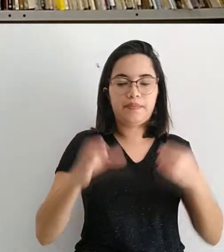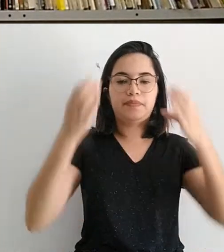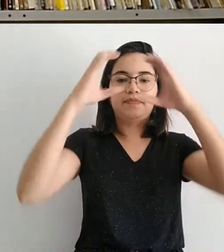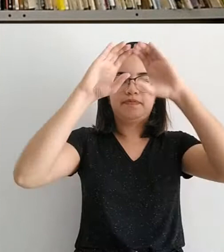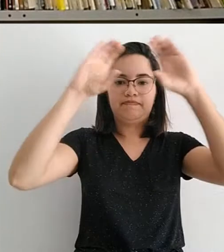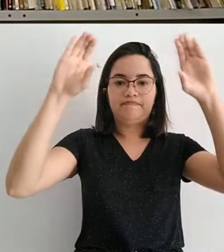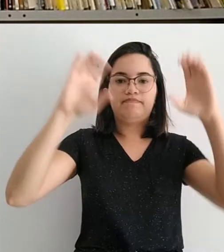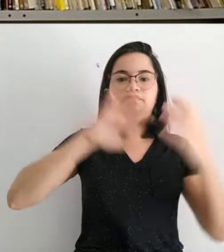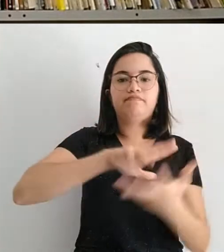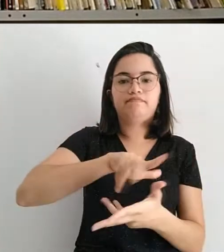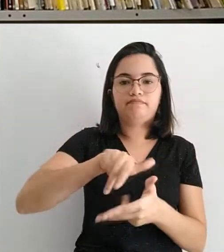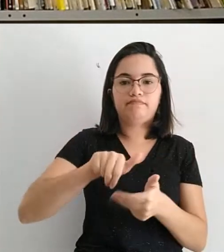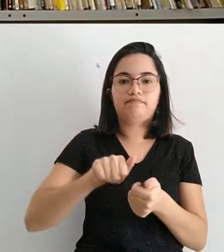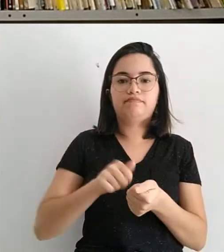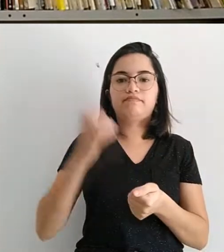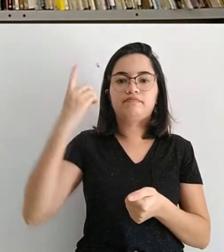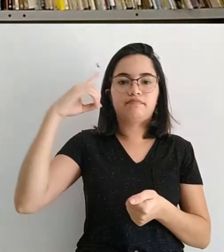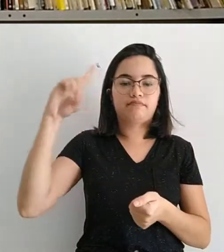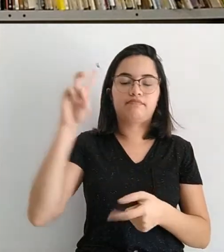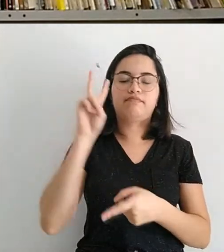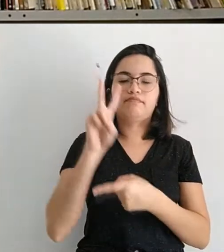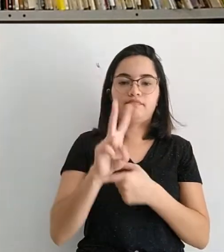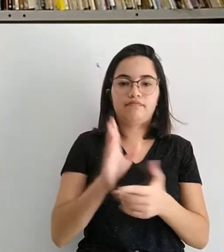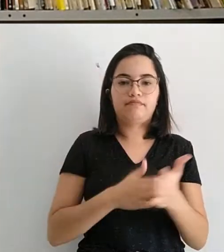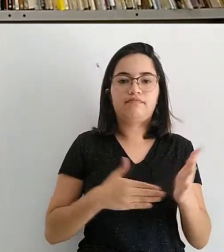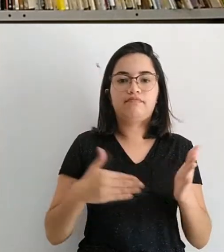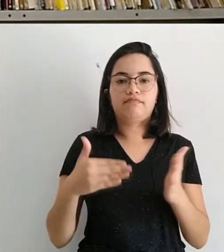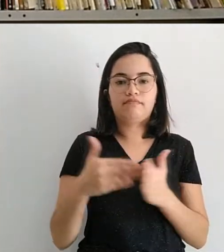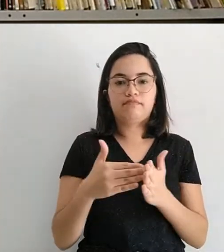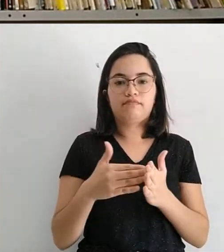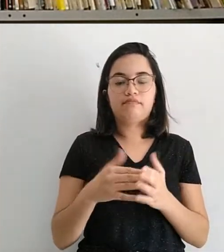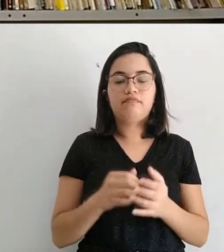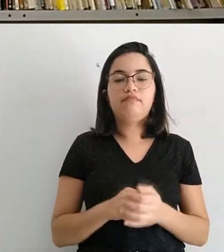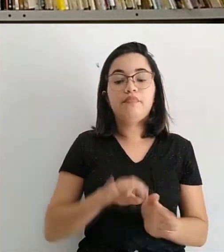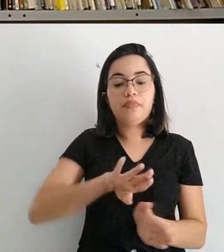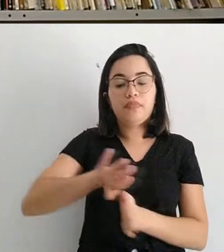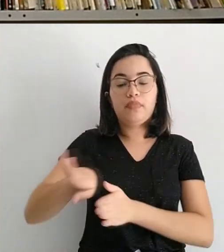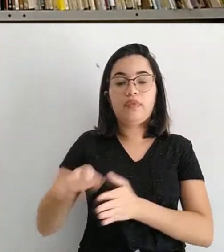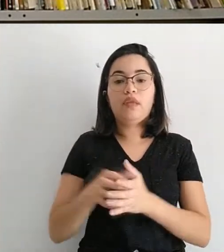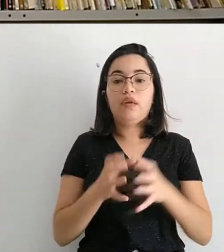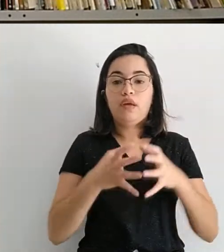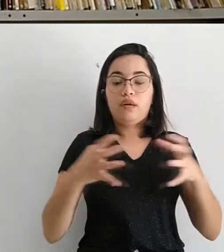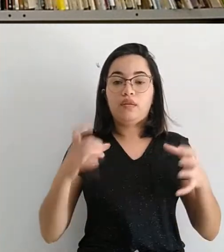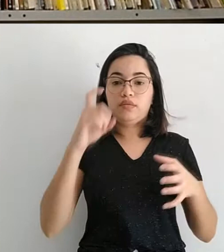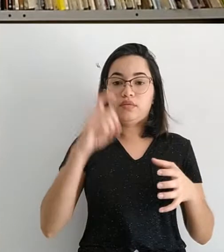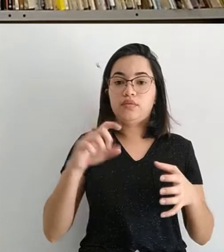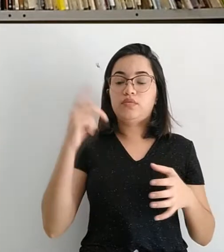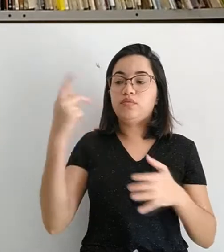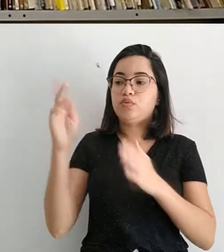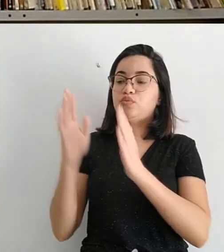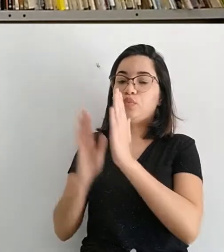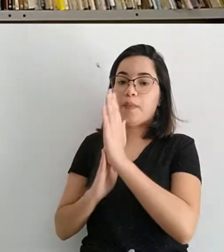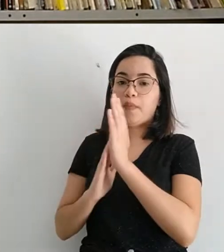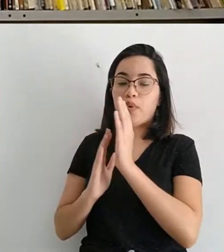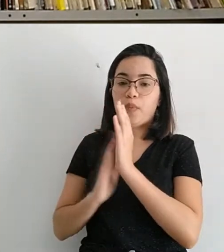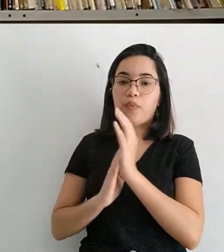os céus e a terra. Deus vê tudo. Grandes são os teus propósitos e